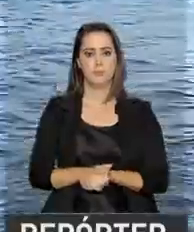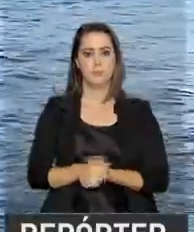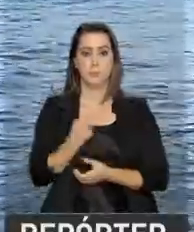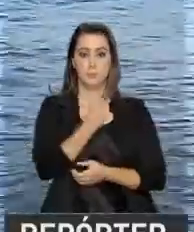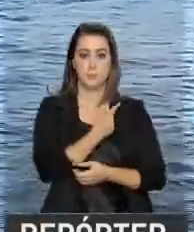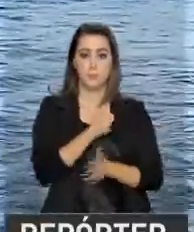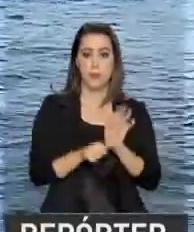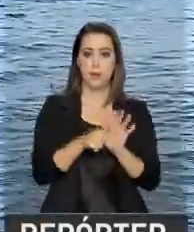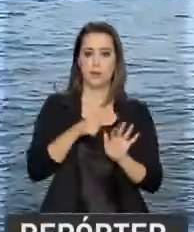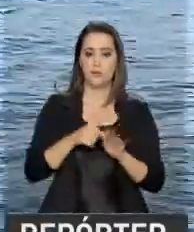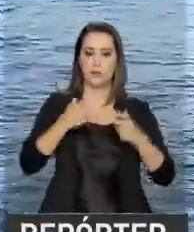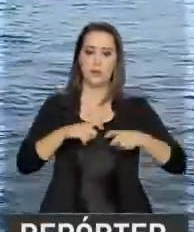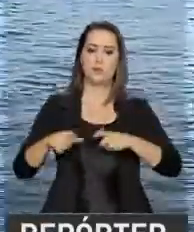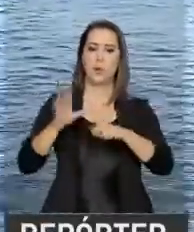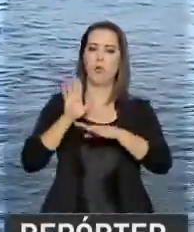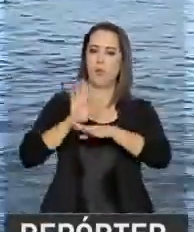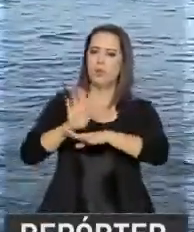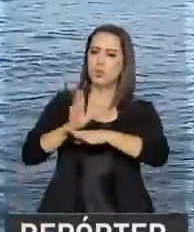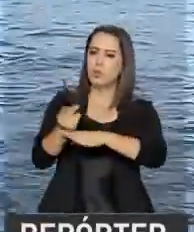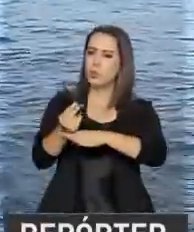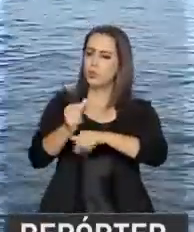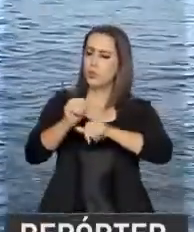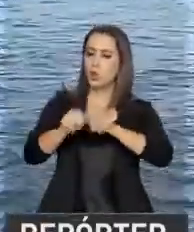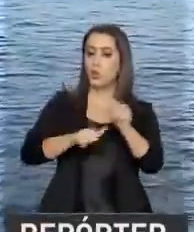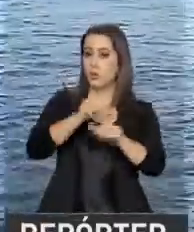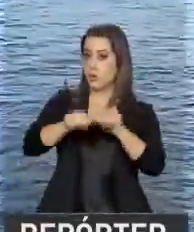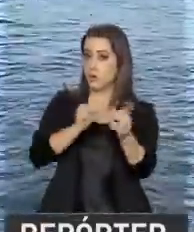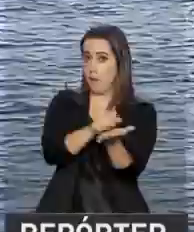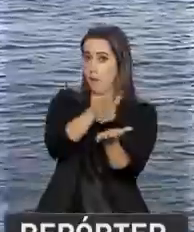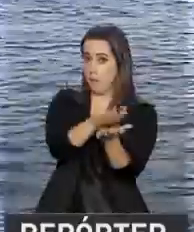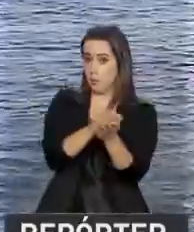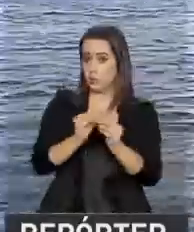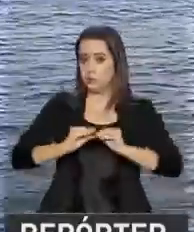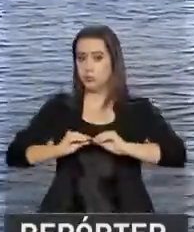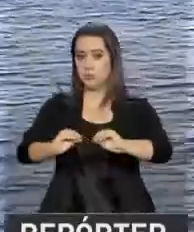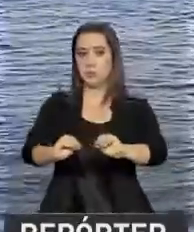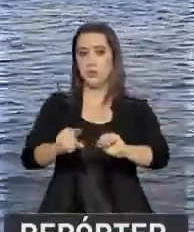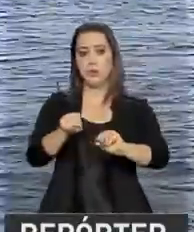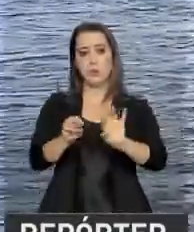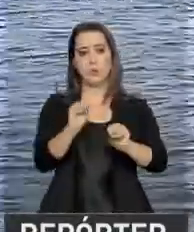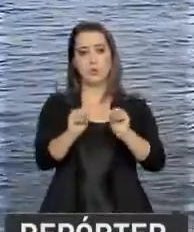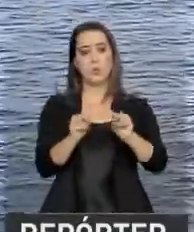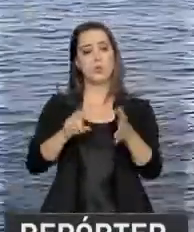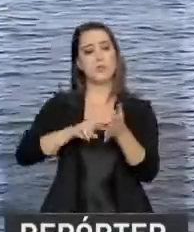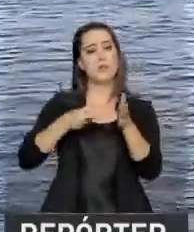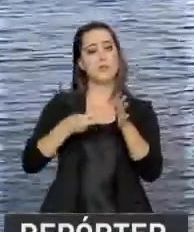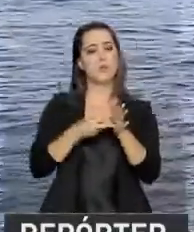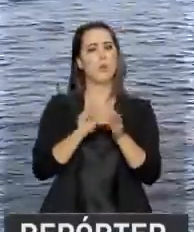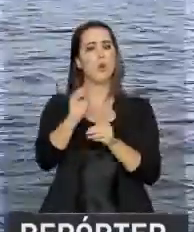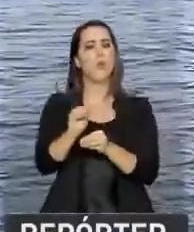as primeiras áreas beneficiadas com a conversão de multas ambientais representa uma caixa d'água do velho